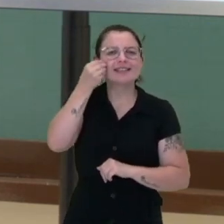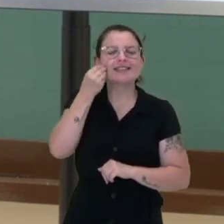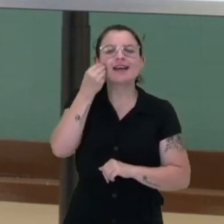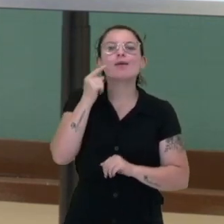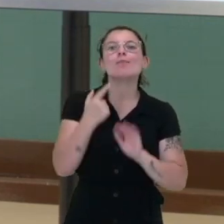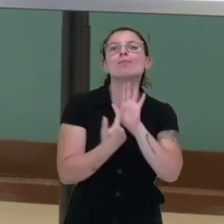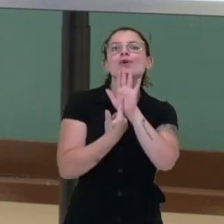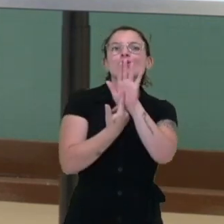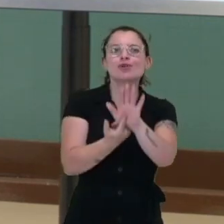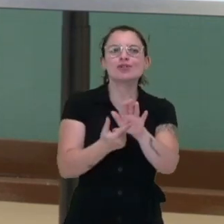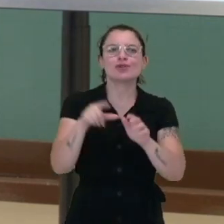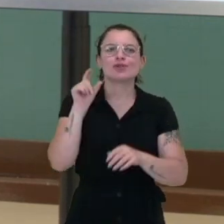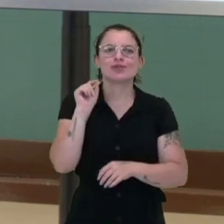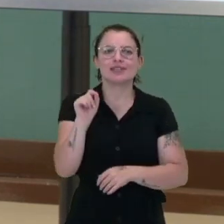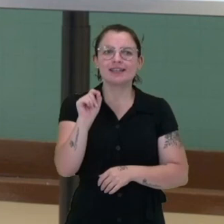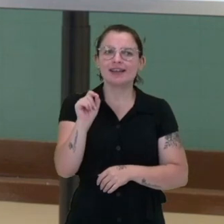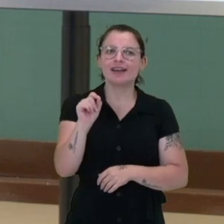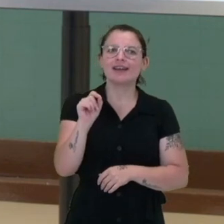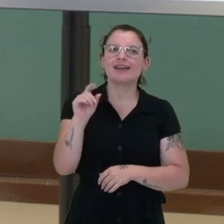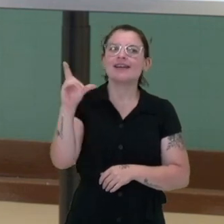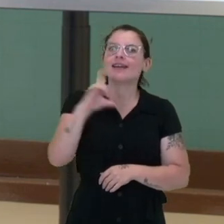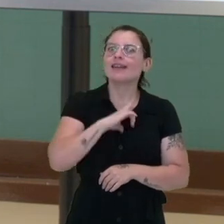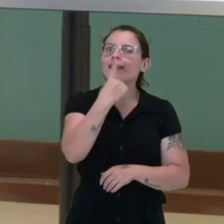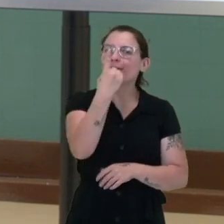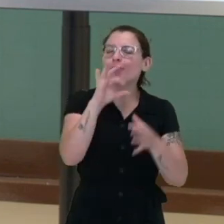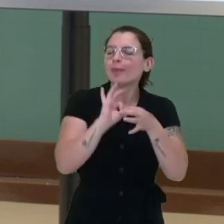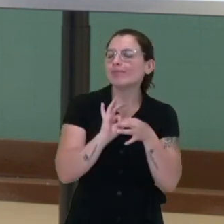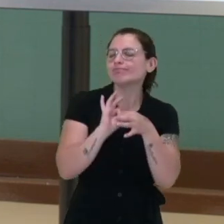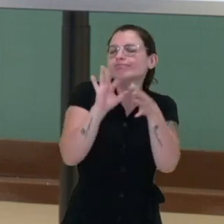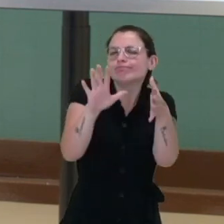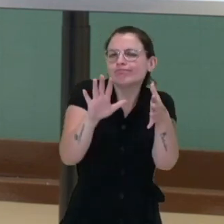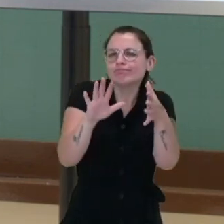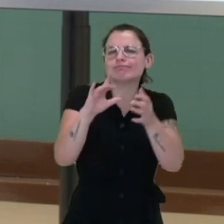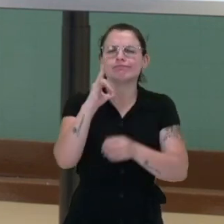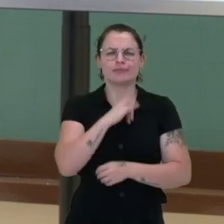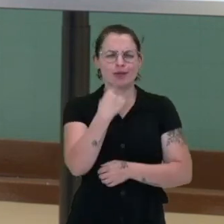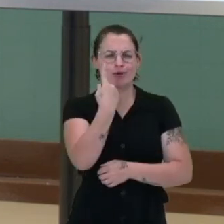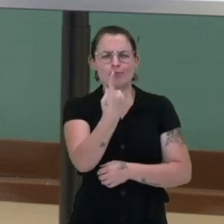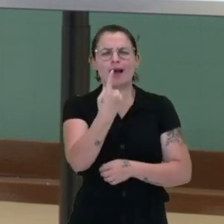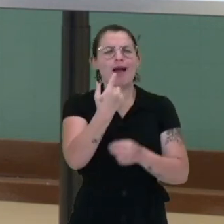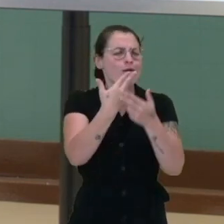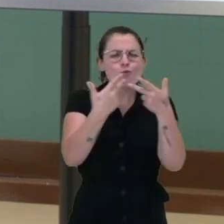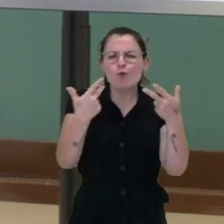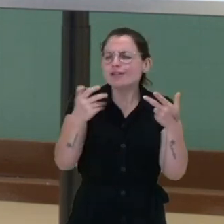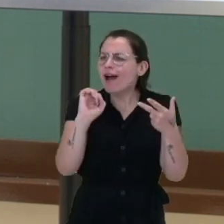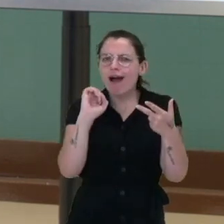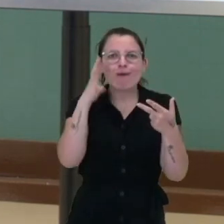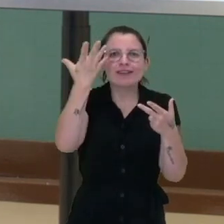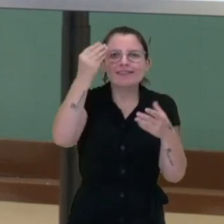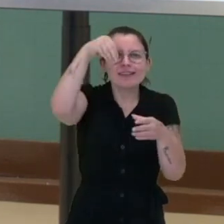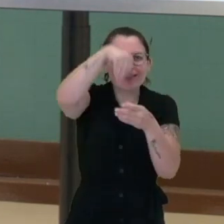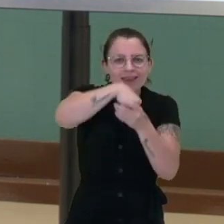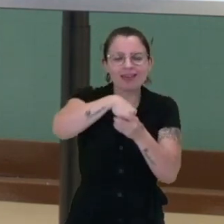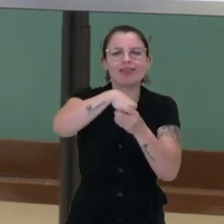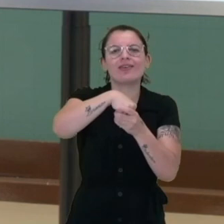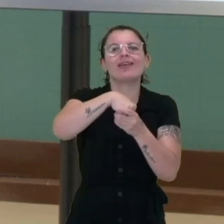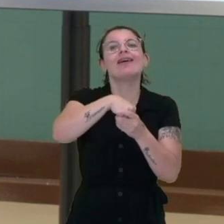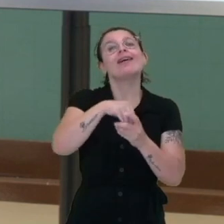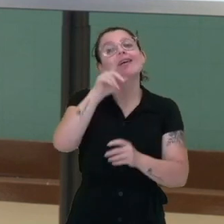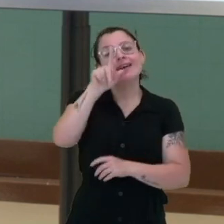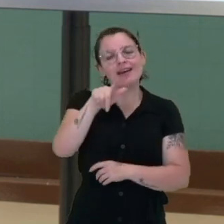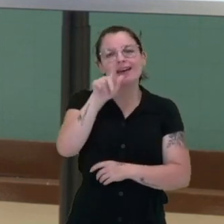mostra que tem alguma liberação, tem algo sendo produzido. E nesse caso é o